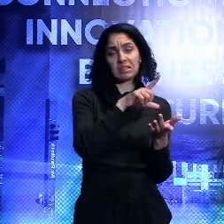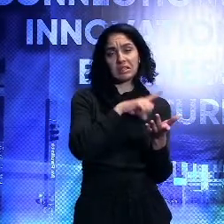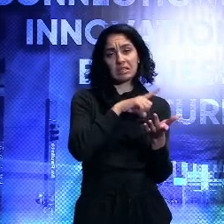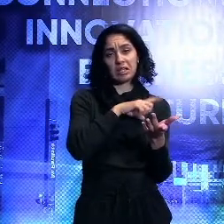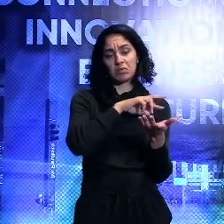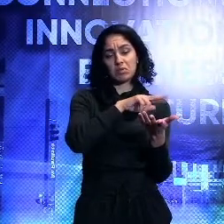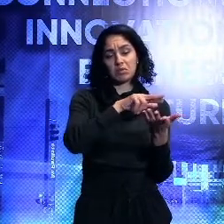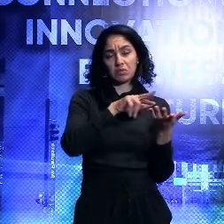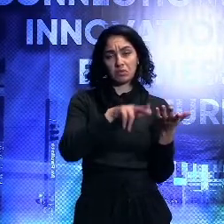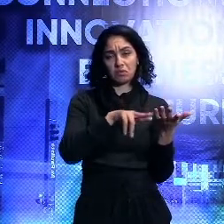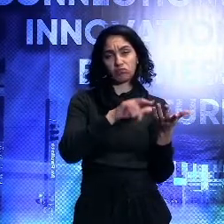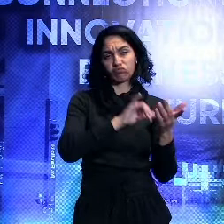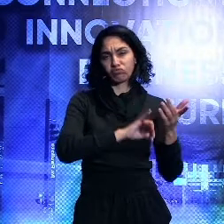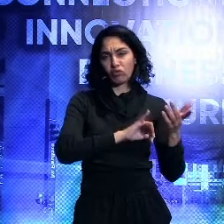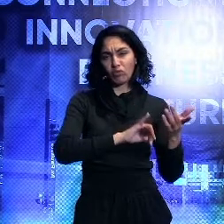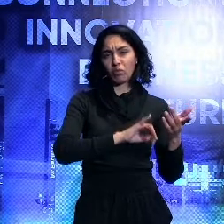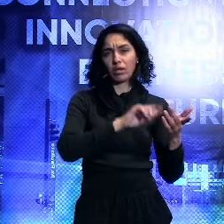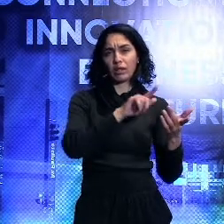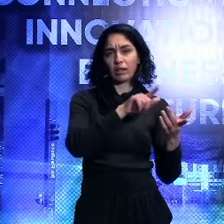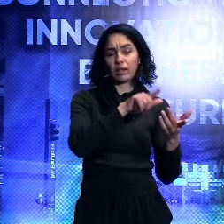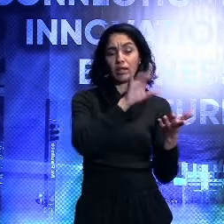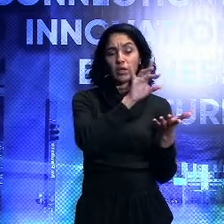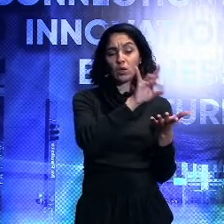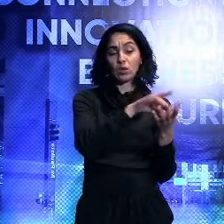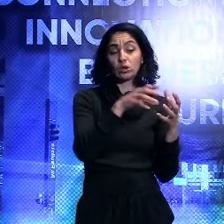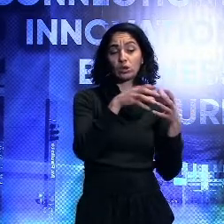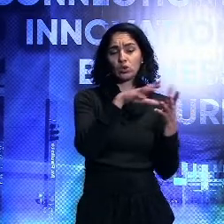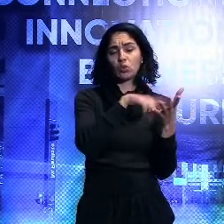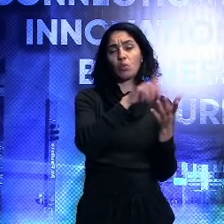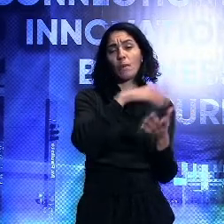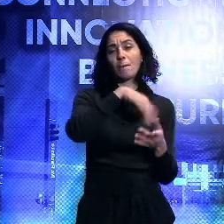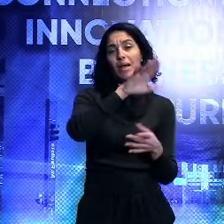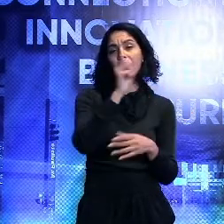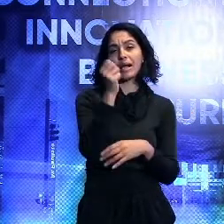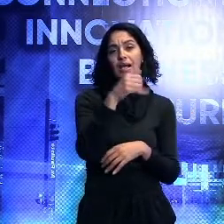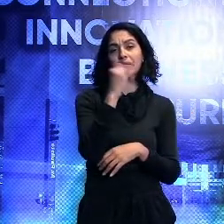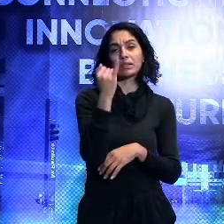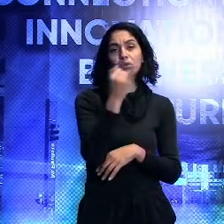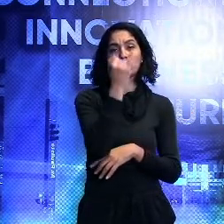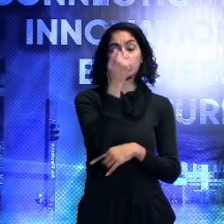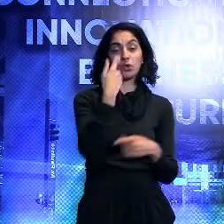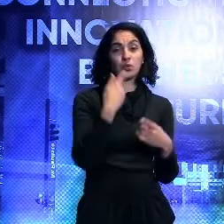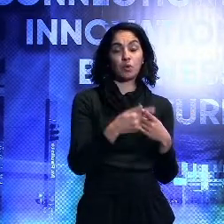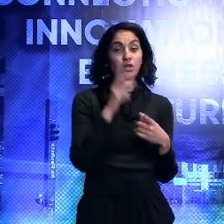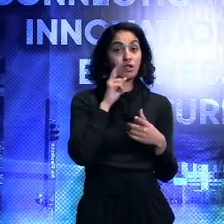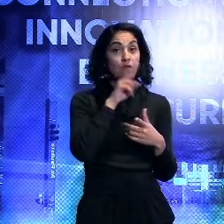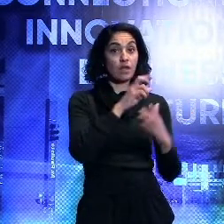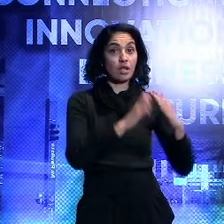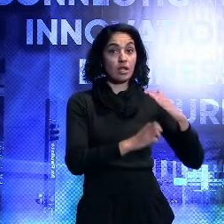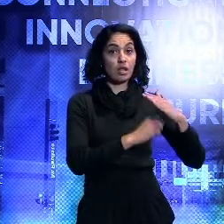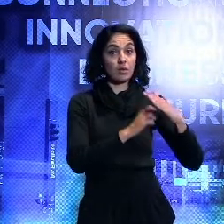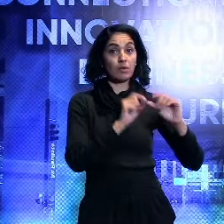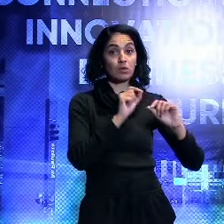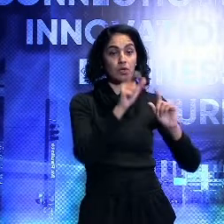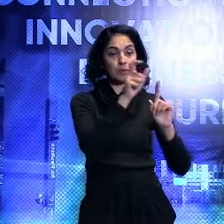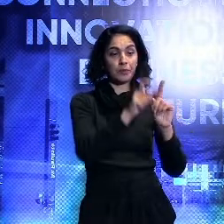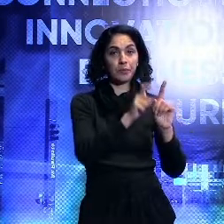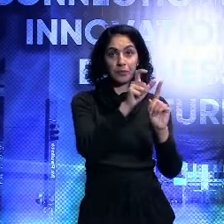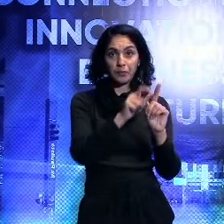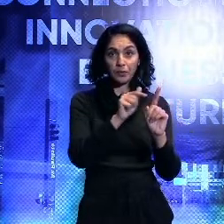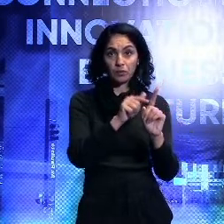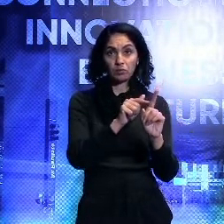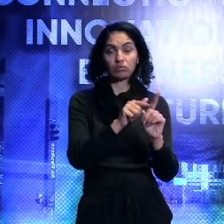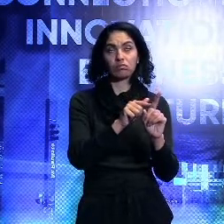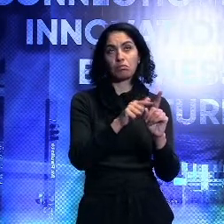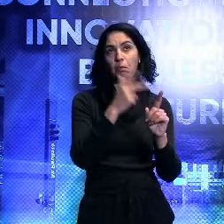ansiedades. Por que o grupo de usuários reais é tão importante? Porque a gente vê nas empresas e nas organizações personas sendo criadas de forma